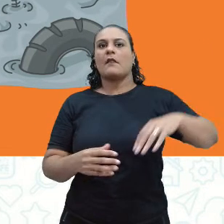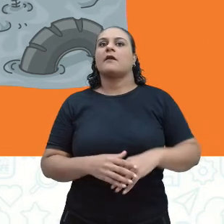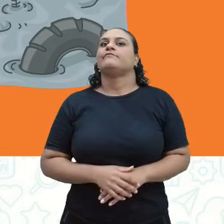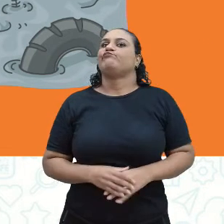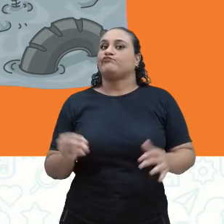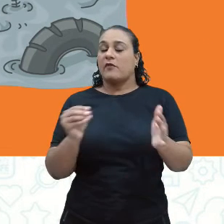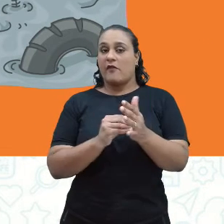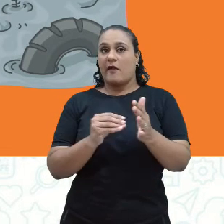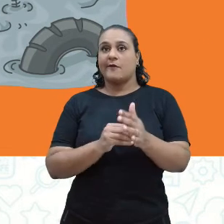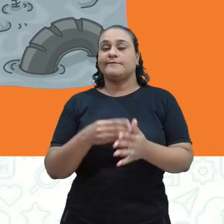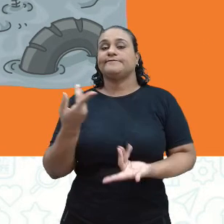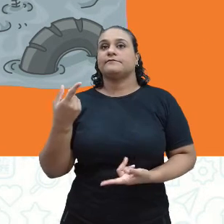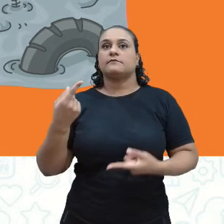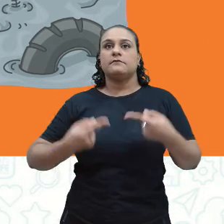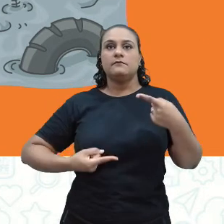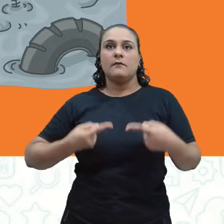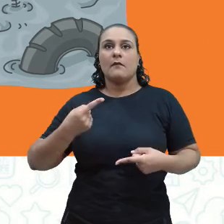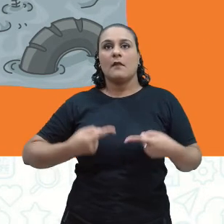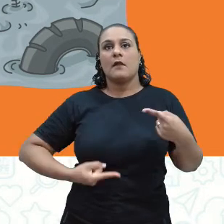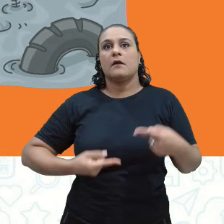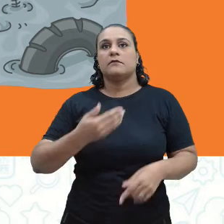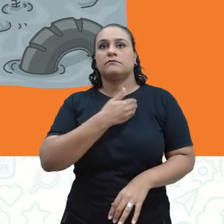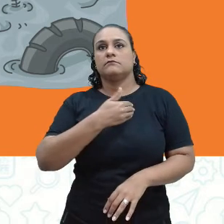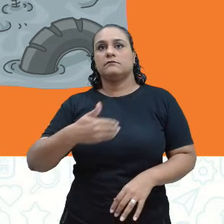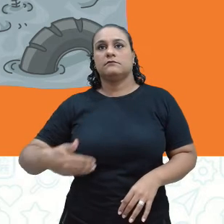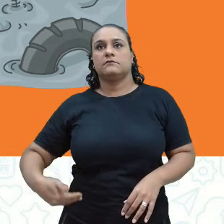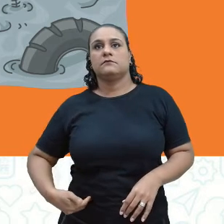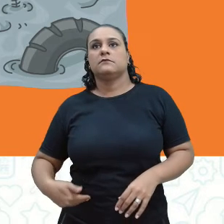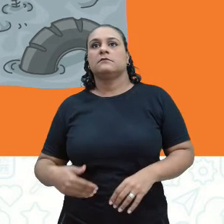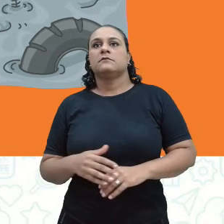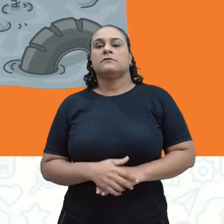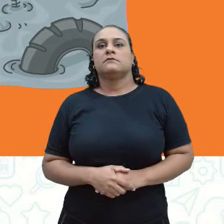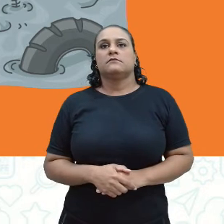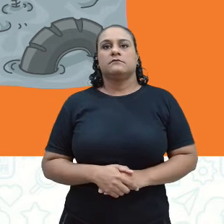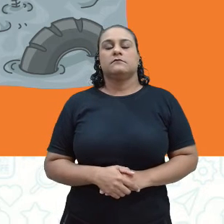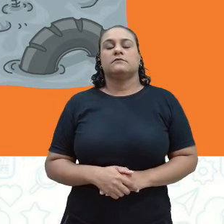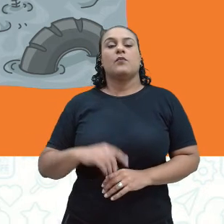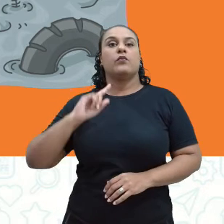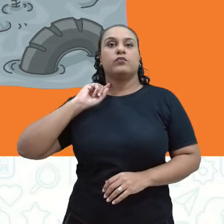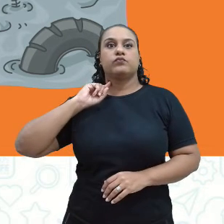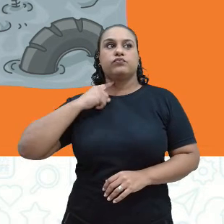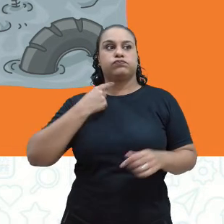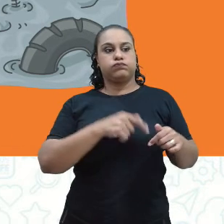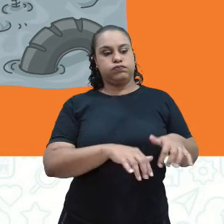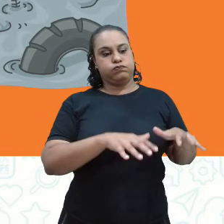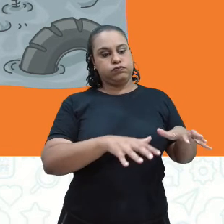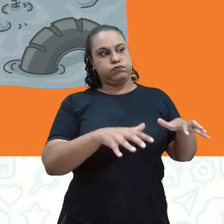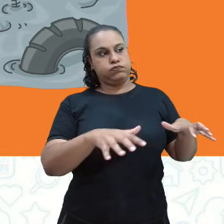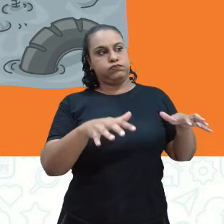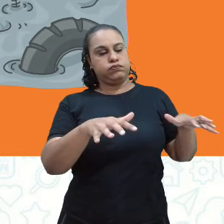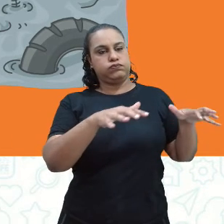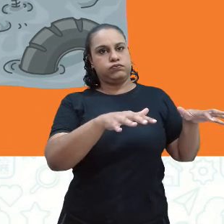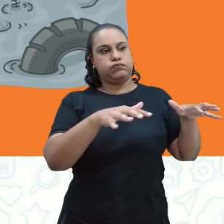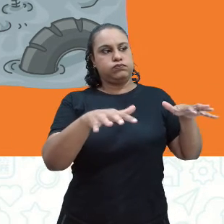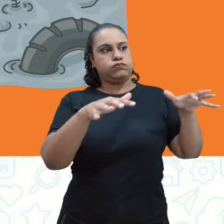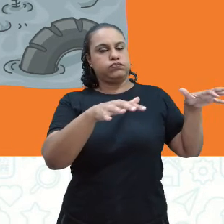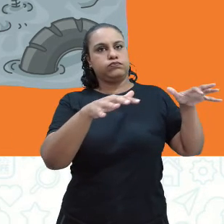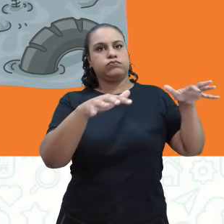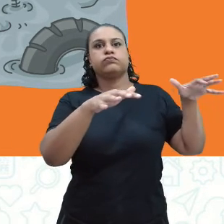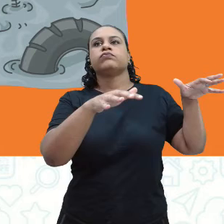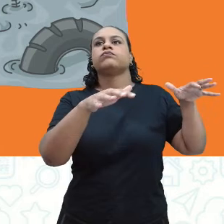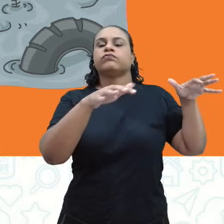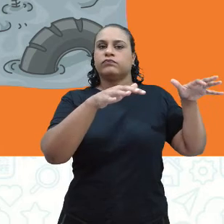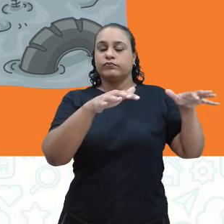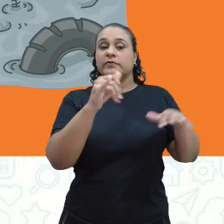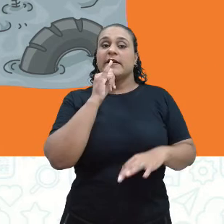políticas públicas naquela região, os lixões, que a gente falou isso no início da aula, também acomete, a gente vê aí,